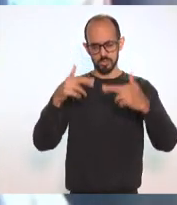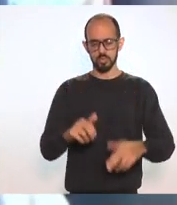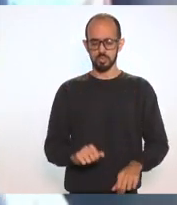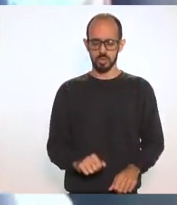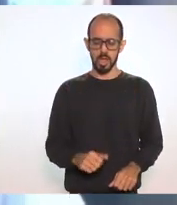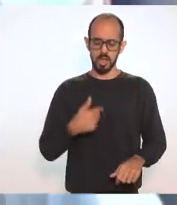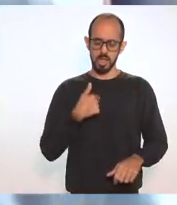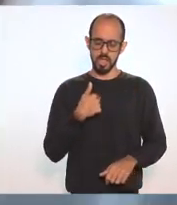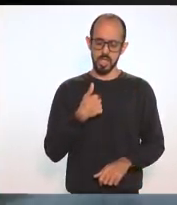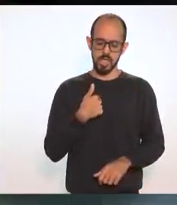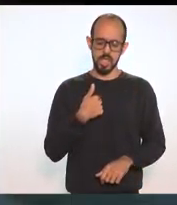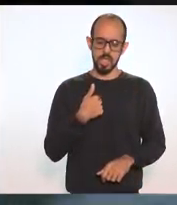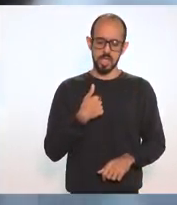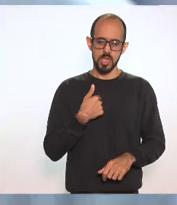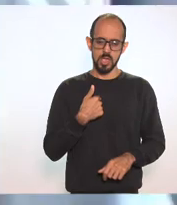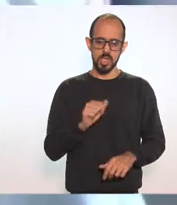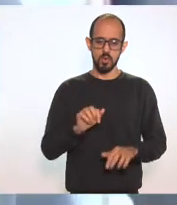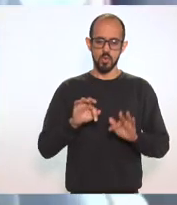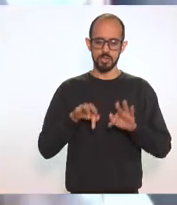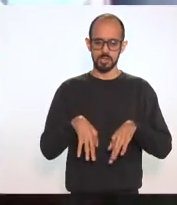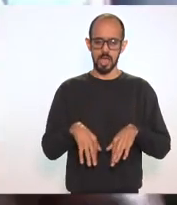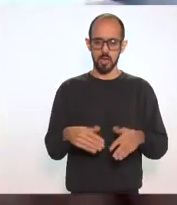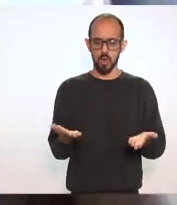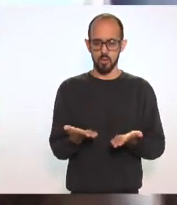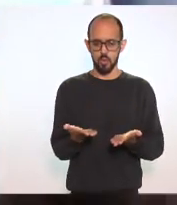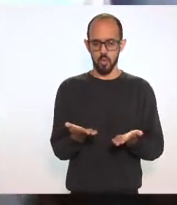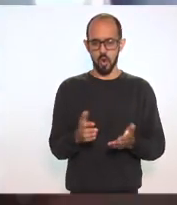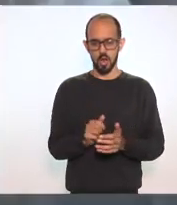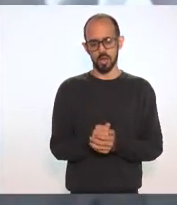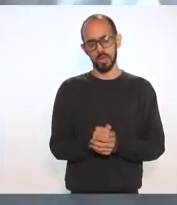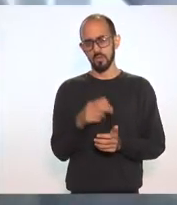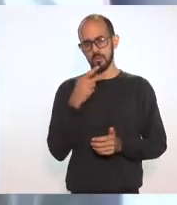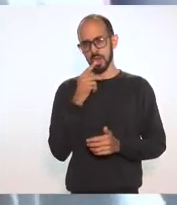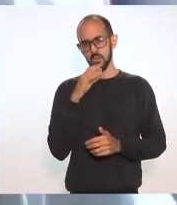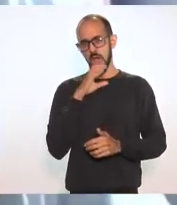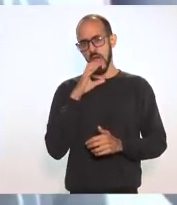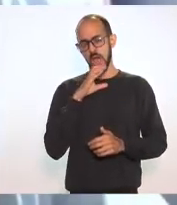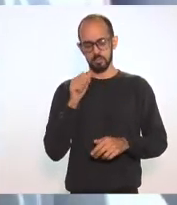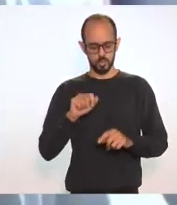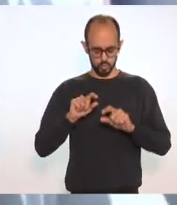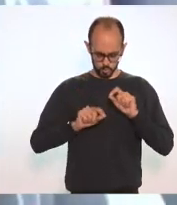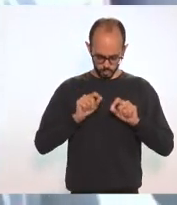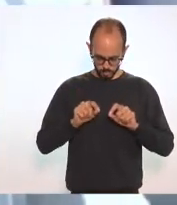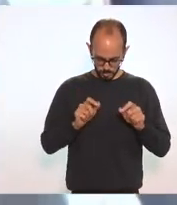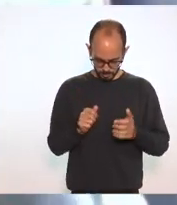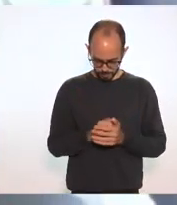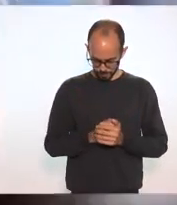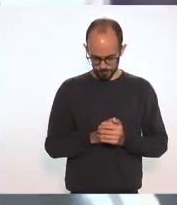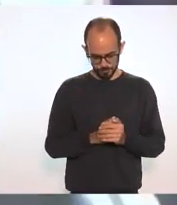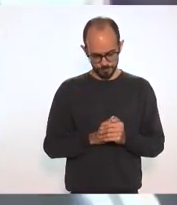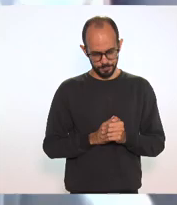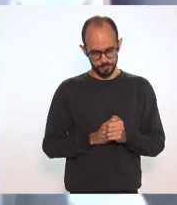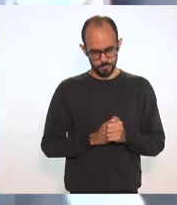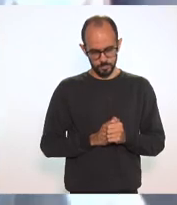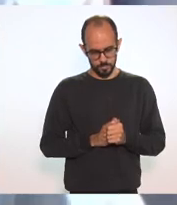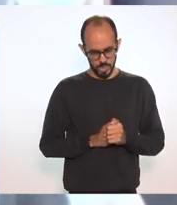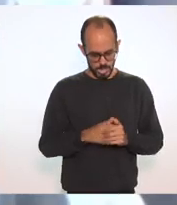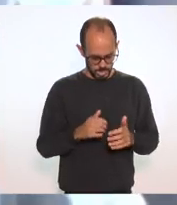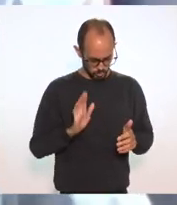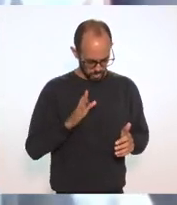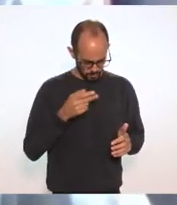Eu encerro, presidente, falando rapidamente, um tempo para não pedir um pela ordem depois, é que eu falei disso, se